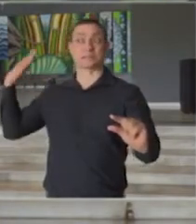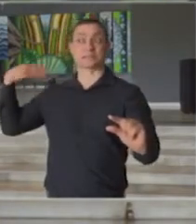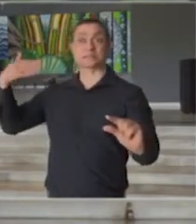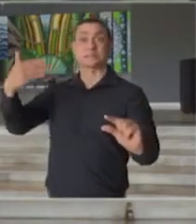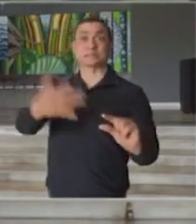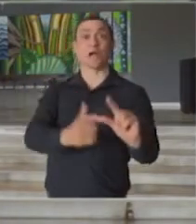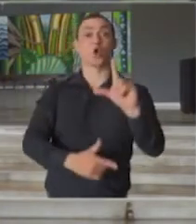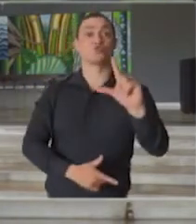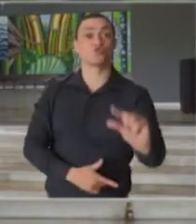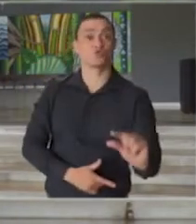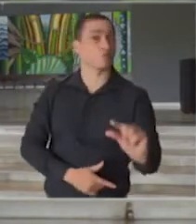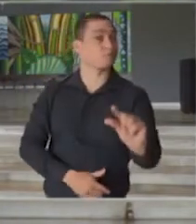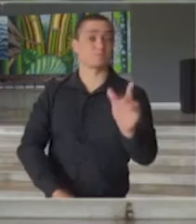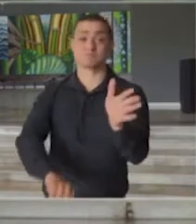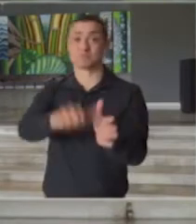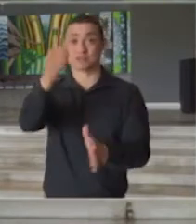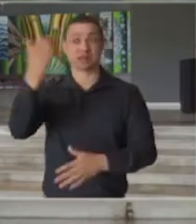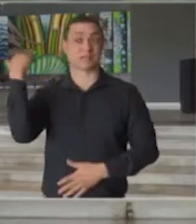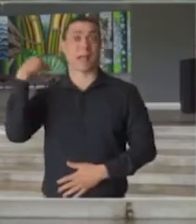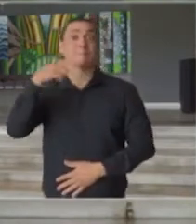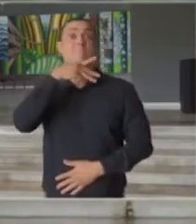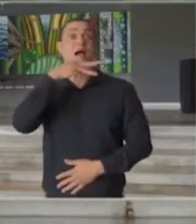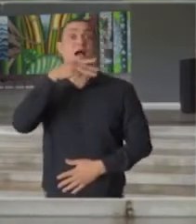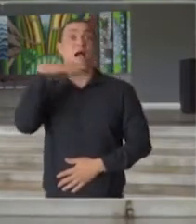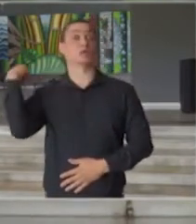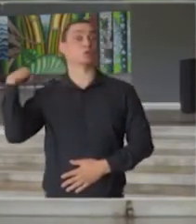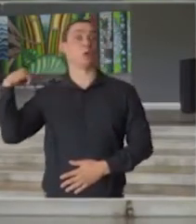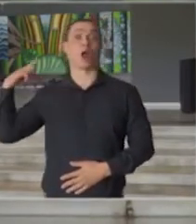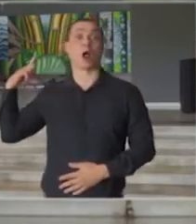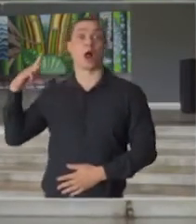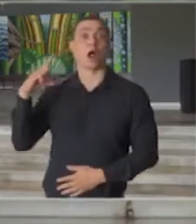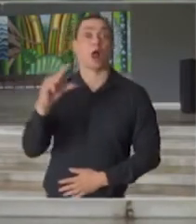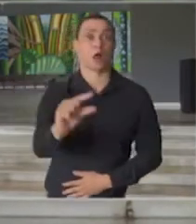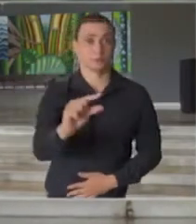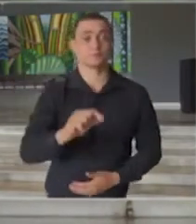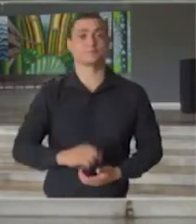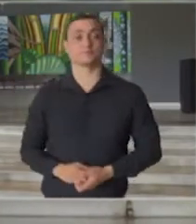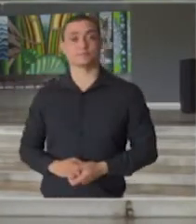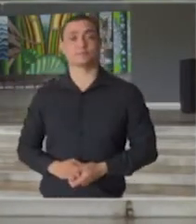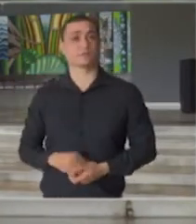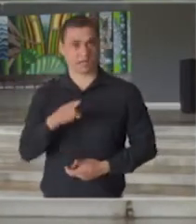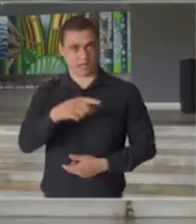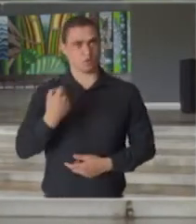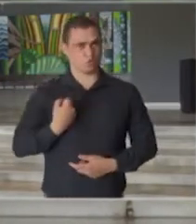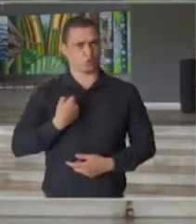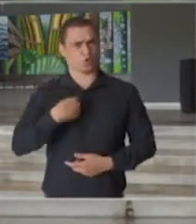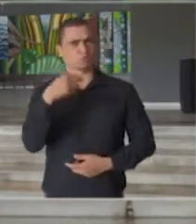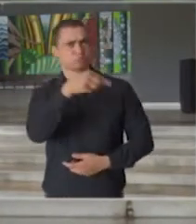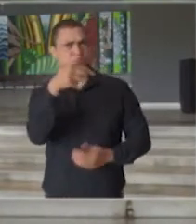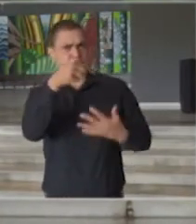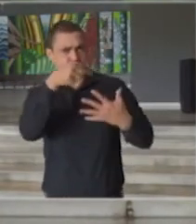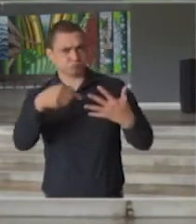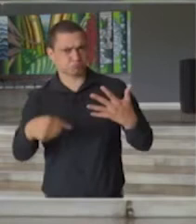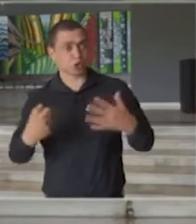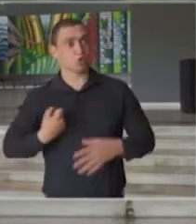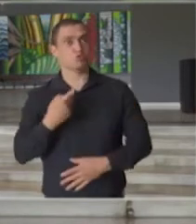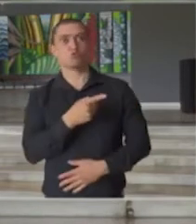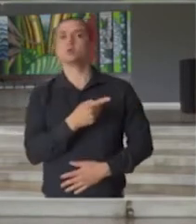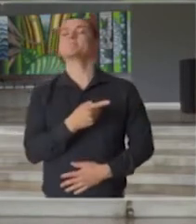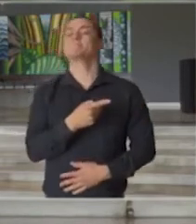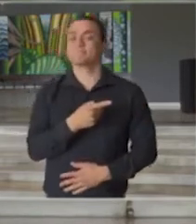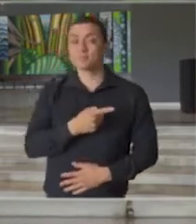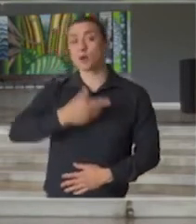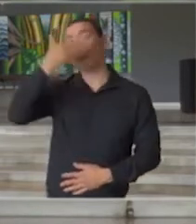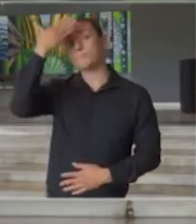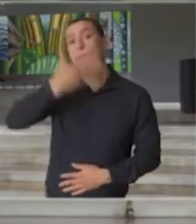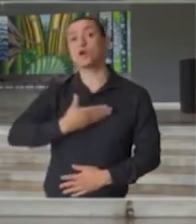baixa taxa desde março deste ano. São números que voltam a